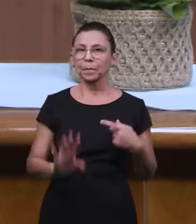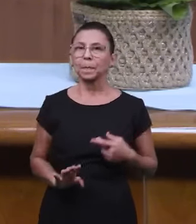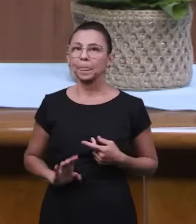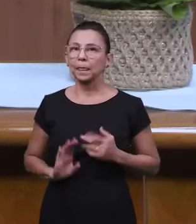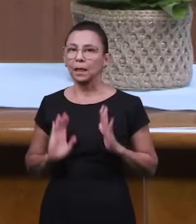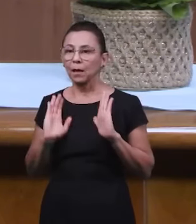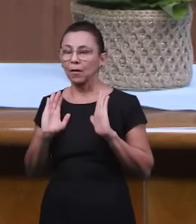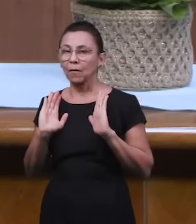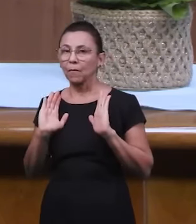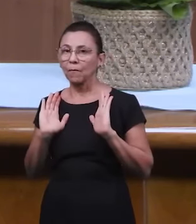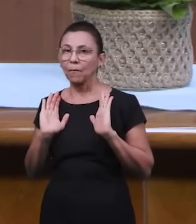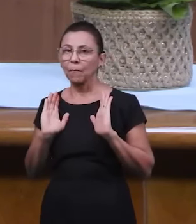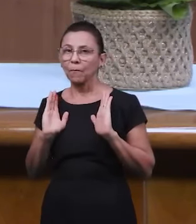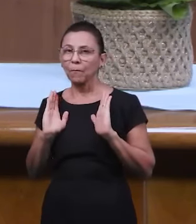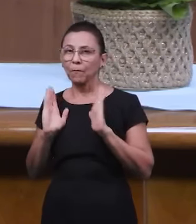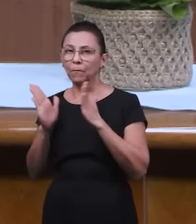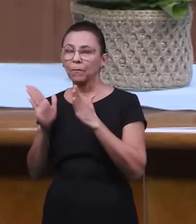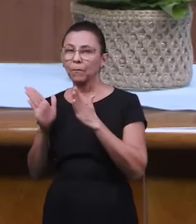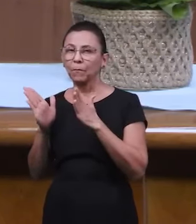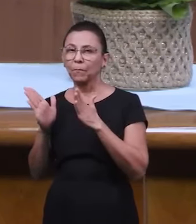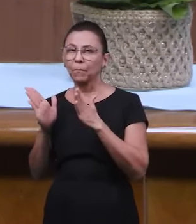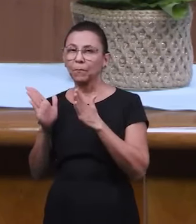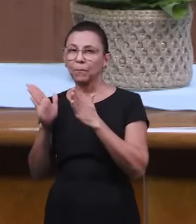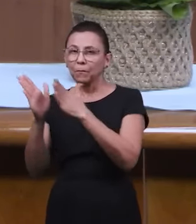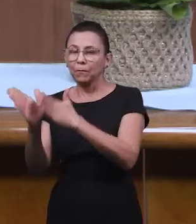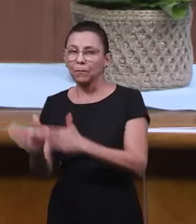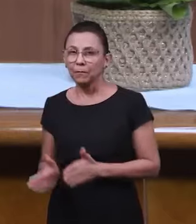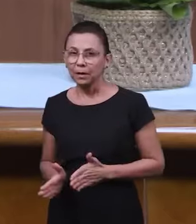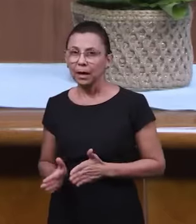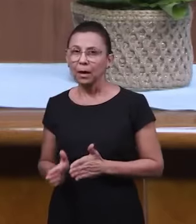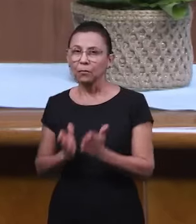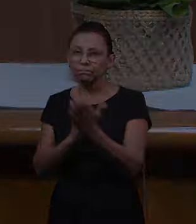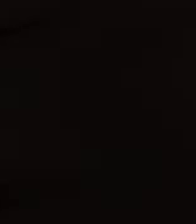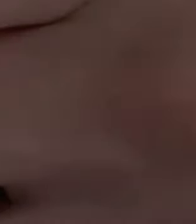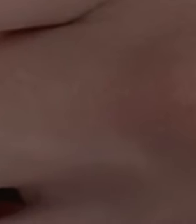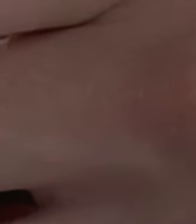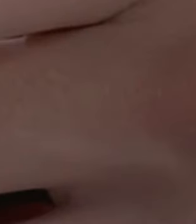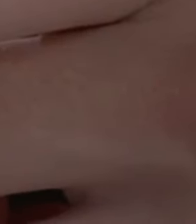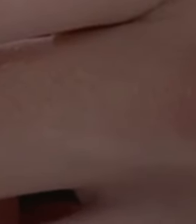a morte. E dar-te-ei a coroa da vida.